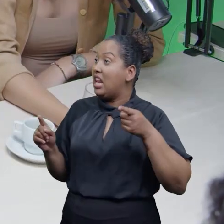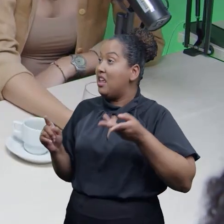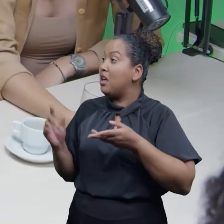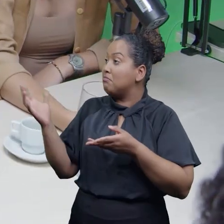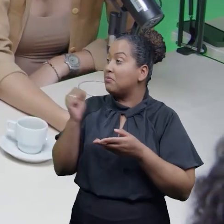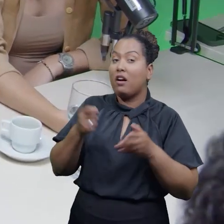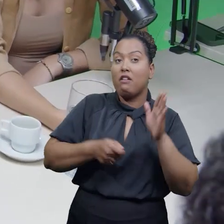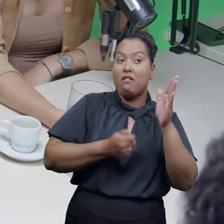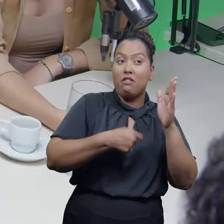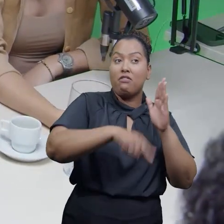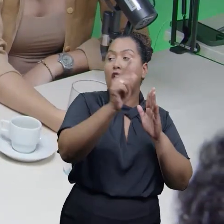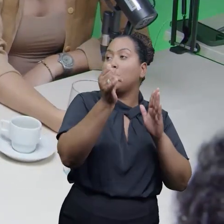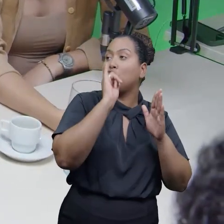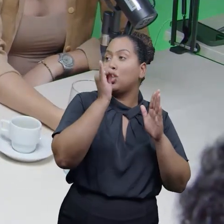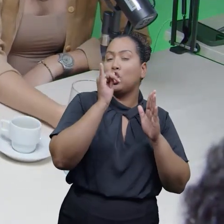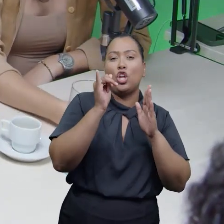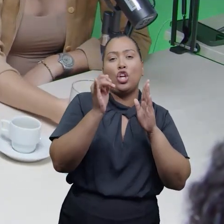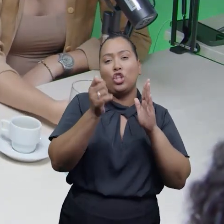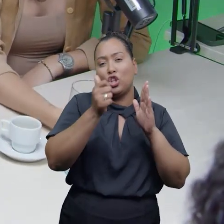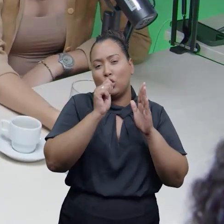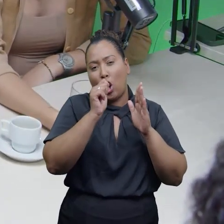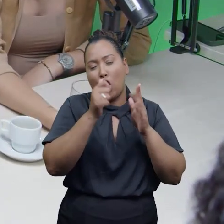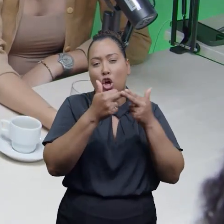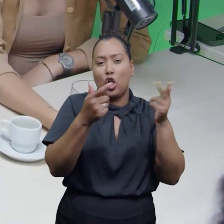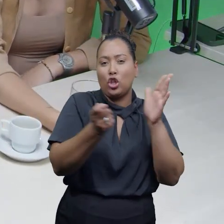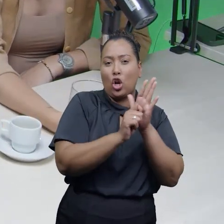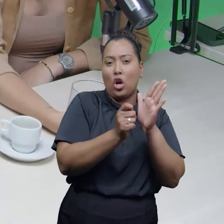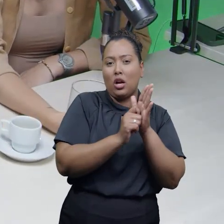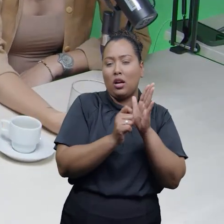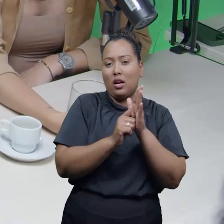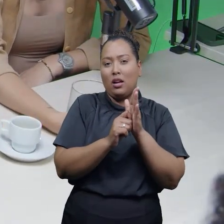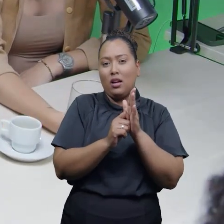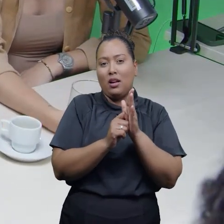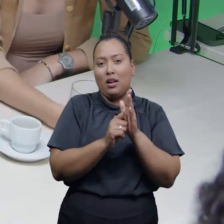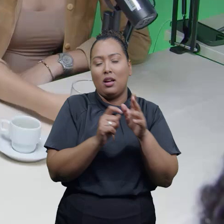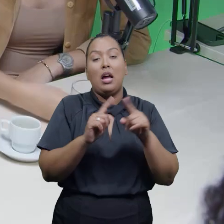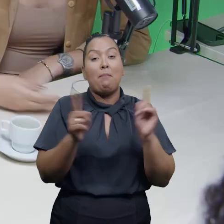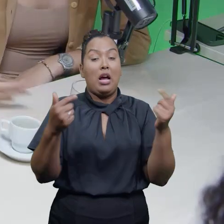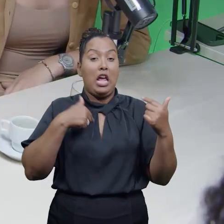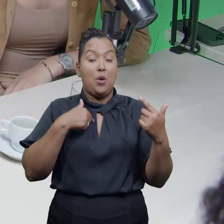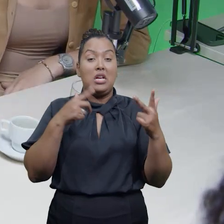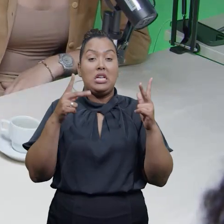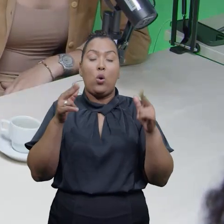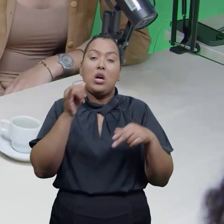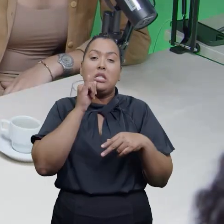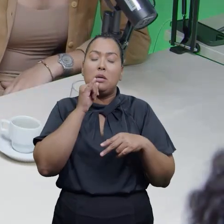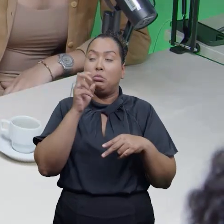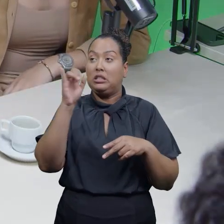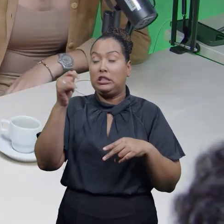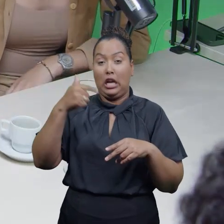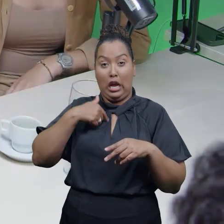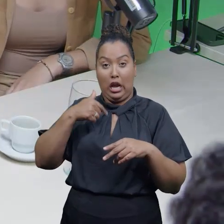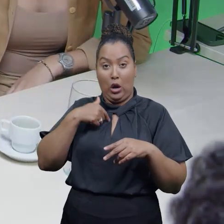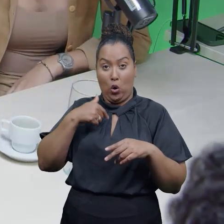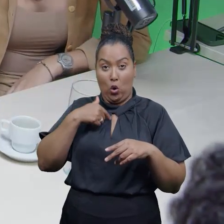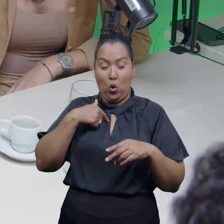mas se eu tivesse em situação de rua, eu podia até não ter chegado lá por conta de álcool e droga, mas para tolerar viver no meio da